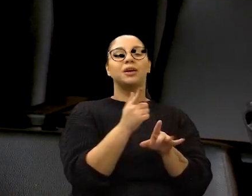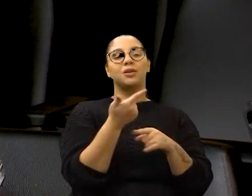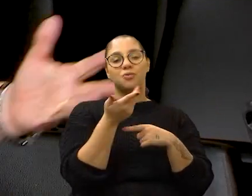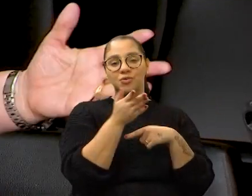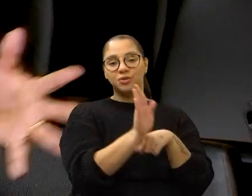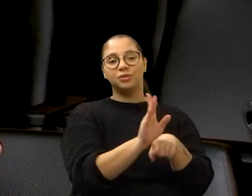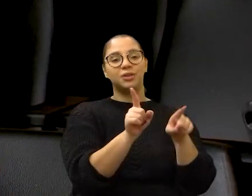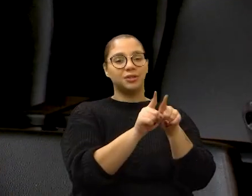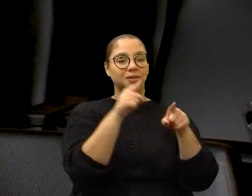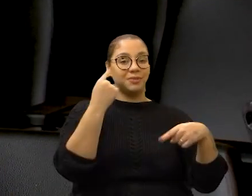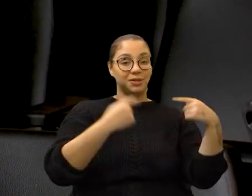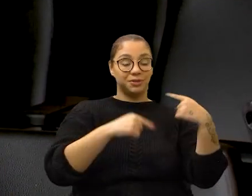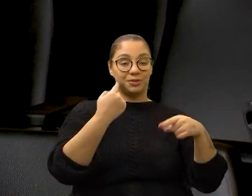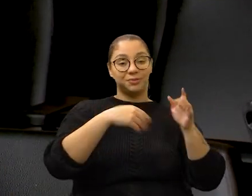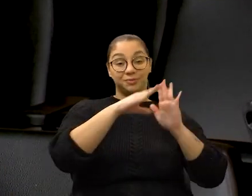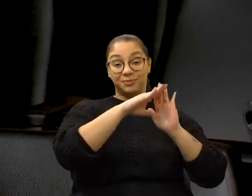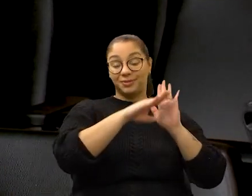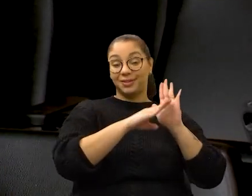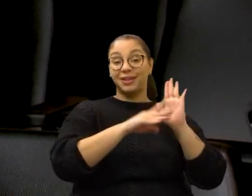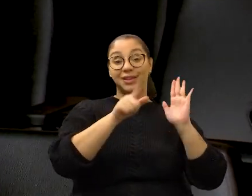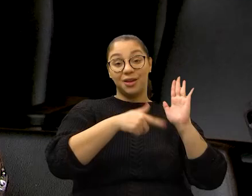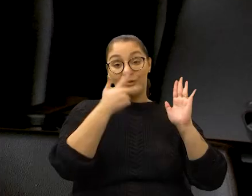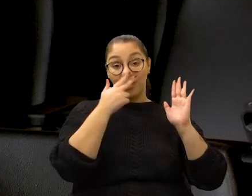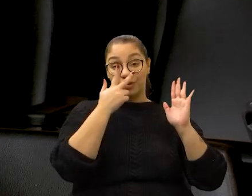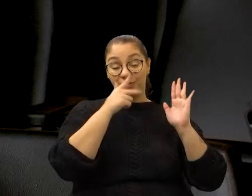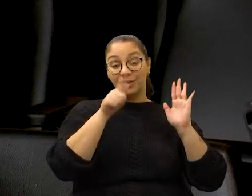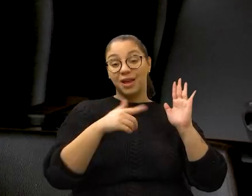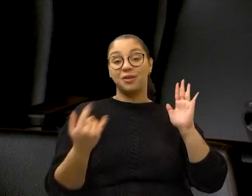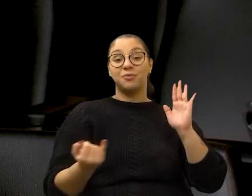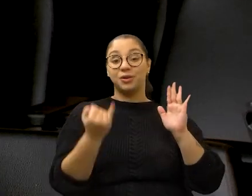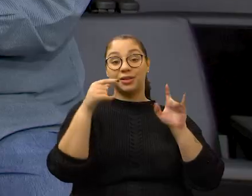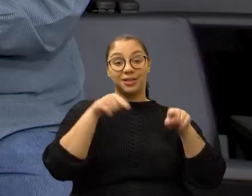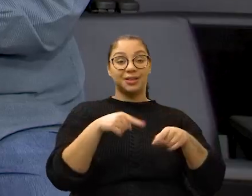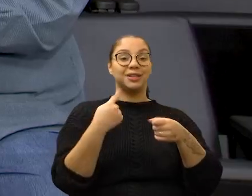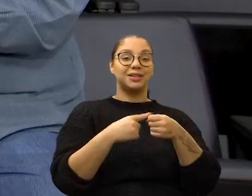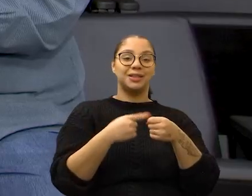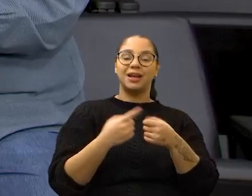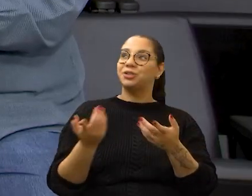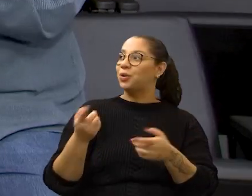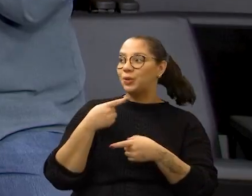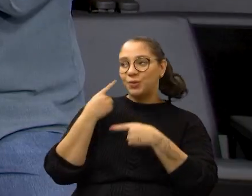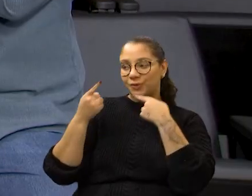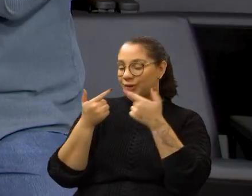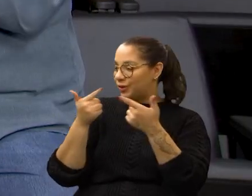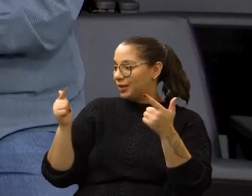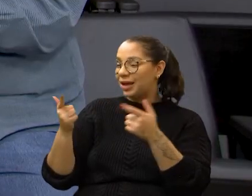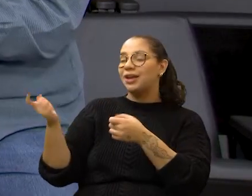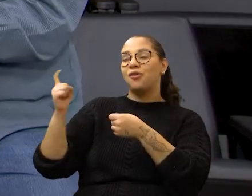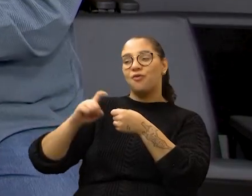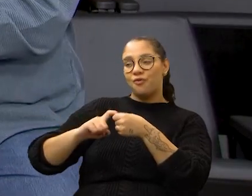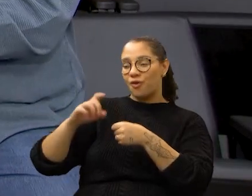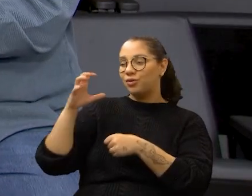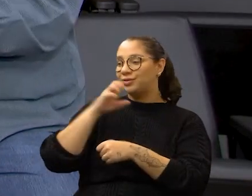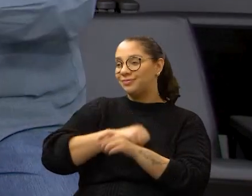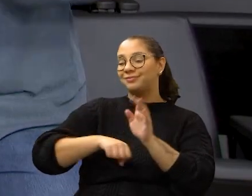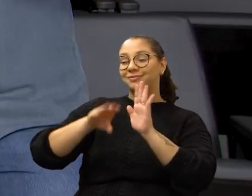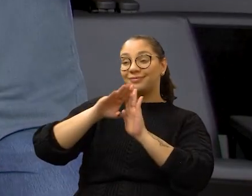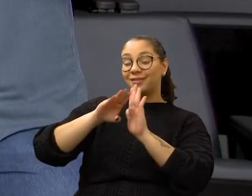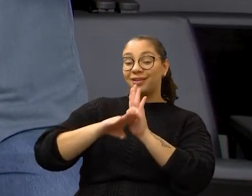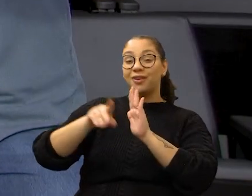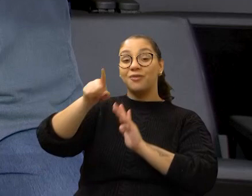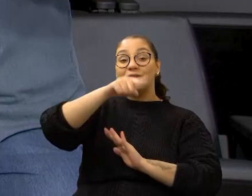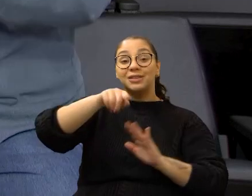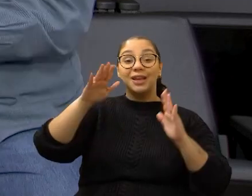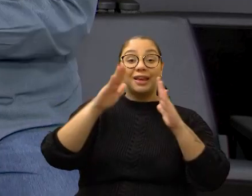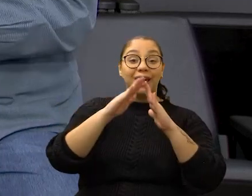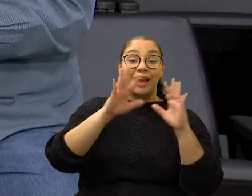recuperar e trazer aí a discussão, essas pautas que eu acho de extrema importância para a nossa cidade. Sem sombra de dúvidas, então em breve você retorna aqui ao Em Pauta.